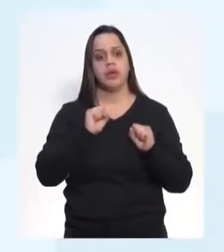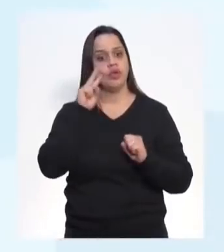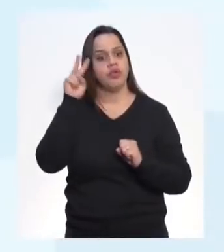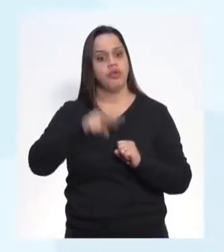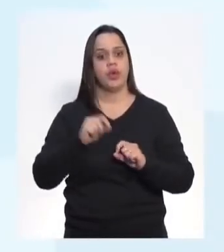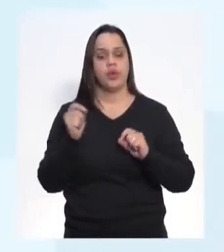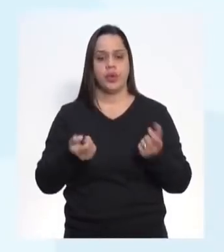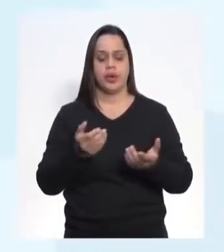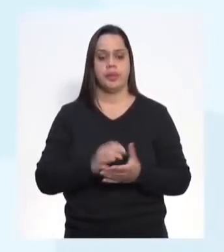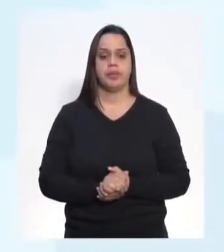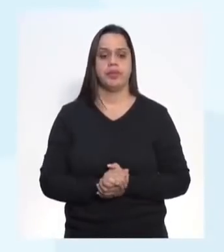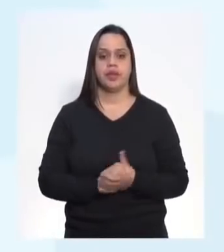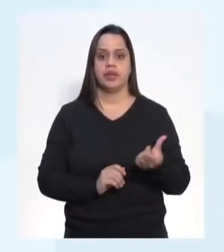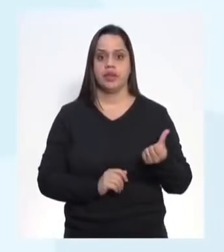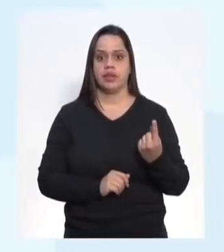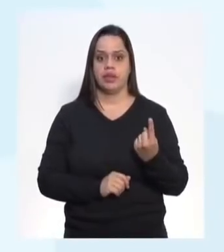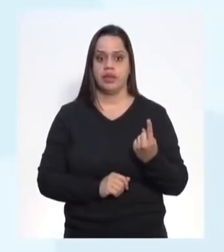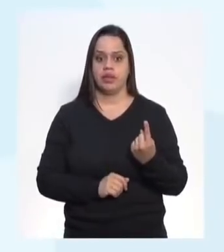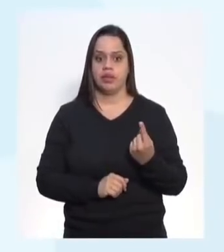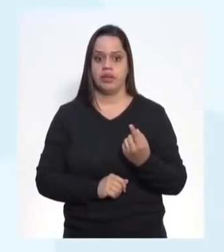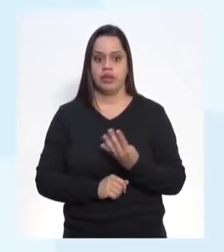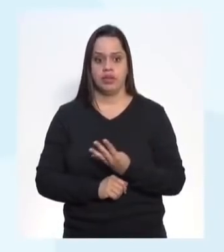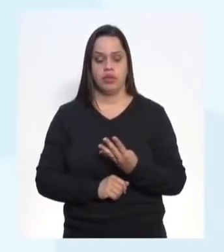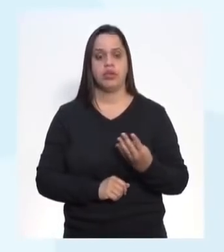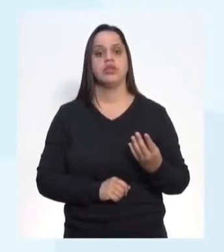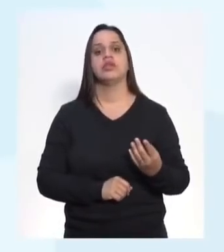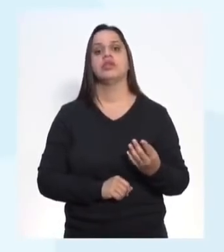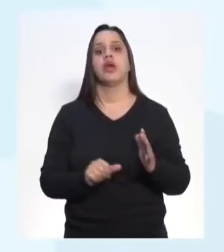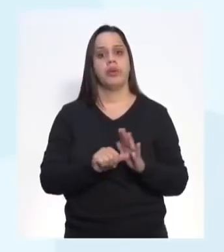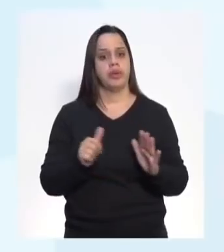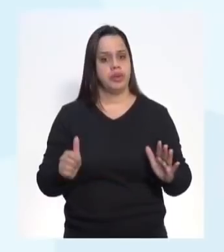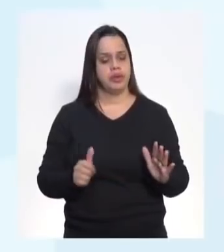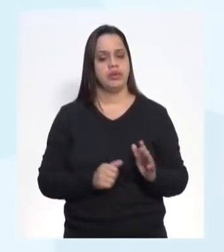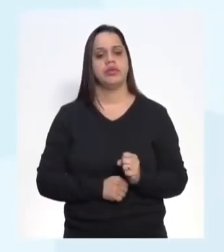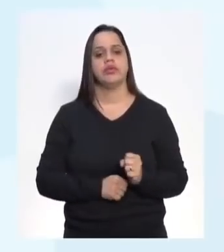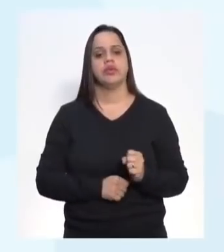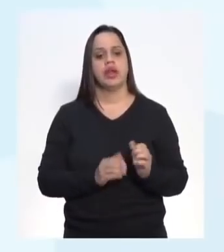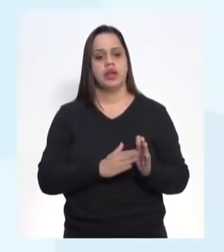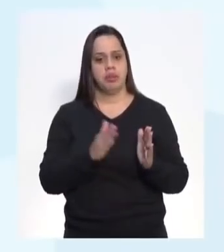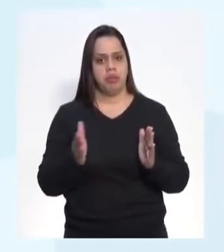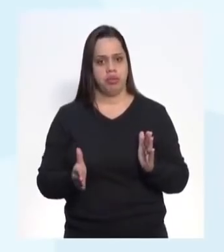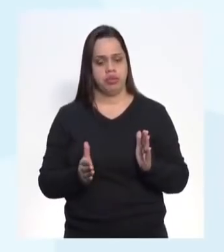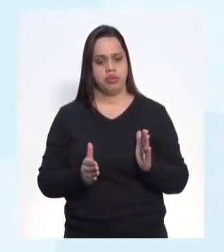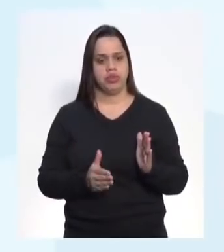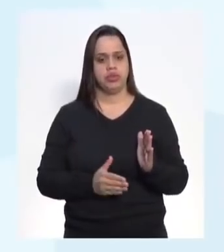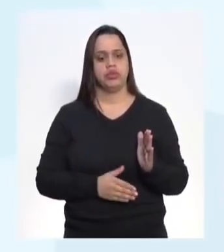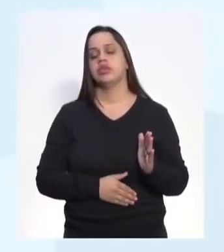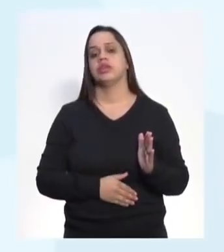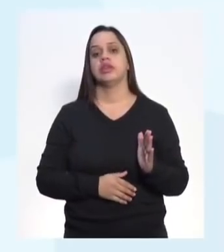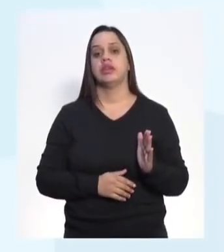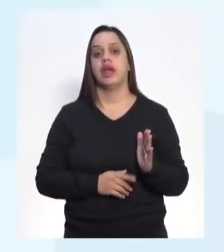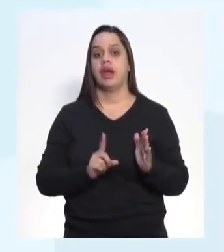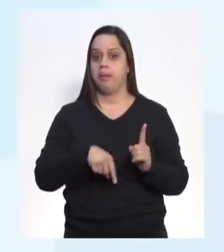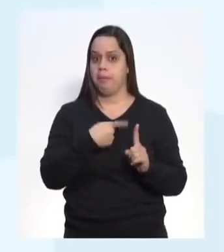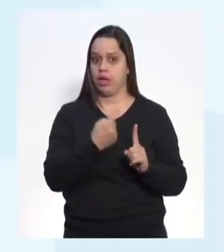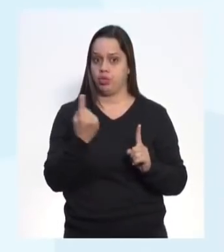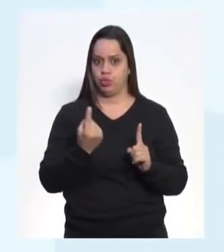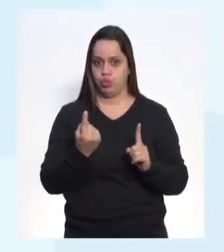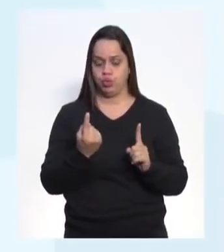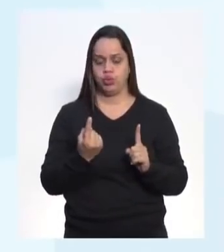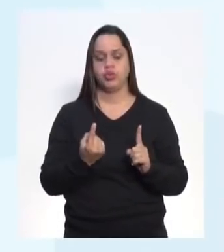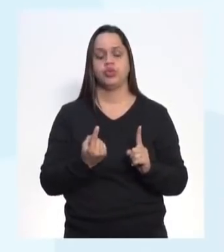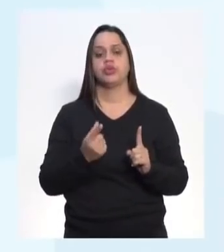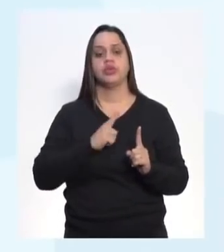observar como 614, né, o primeiro valor. O próximo, 1 a mais, né, Ale? Sempre